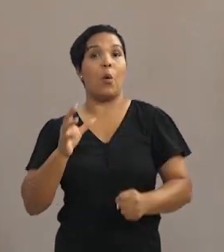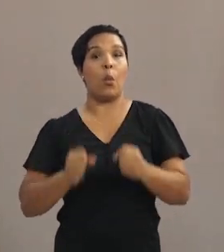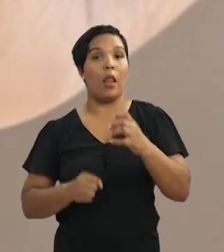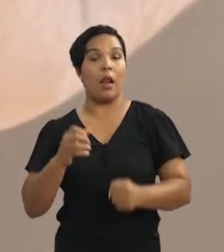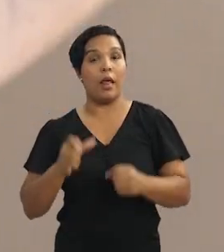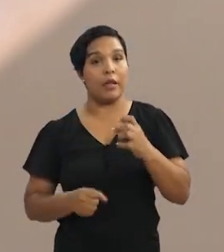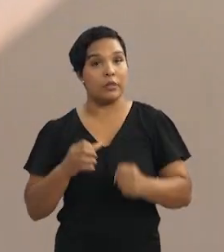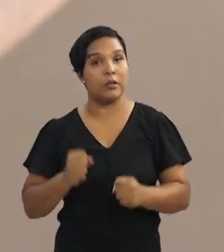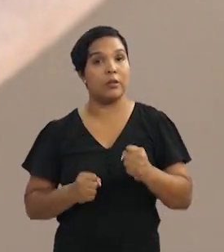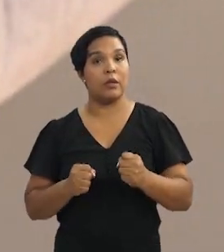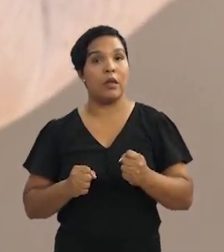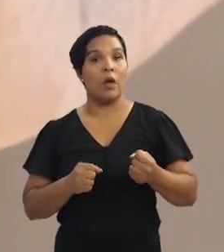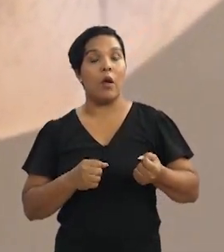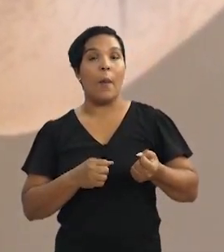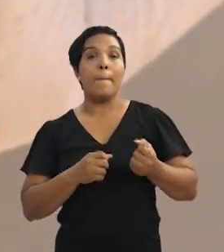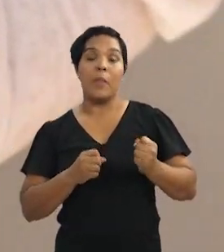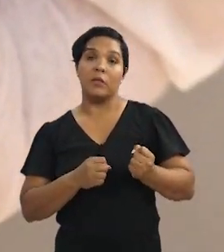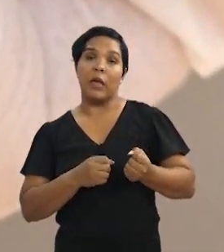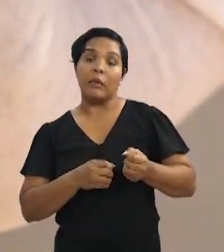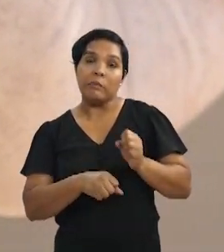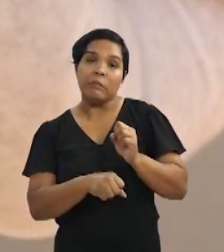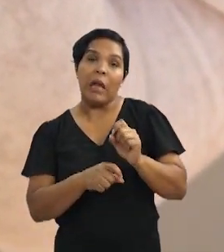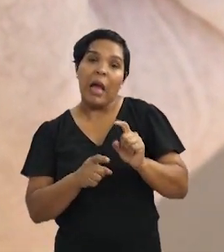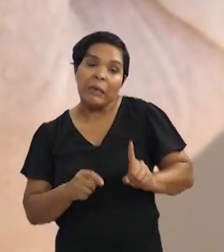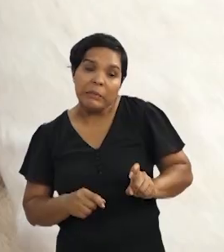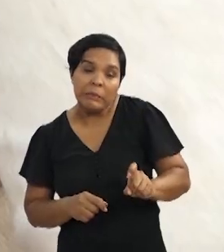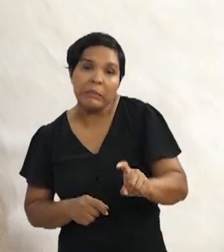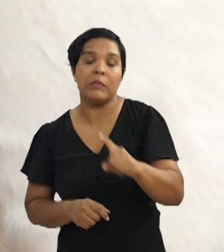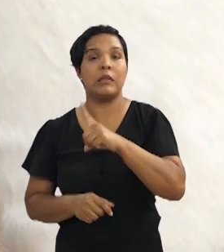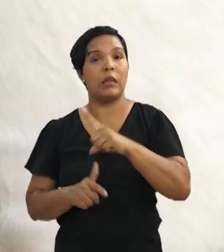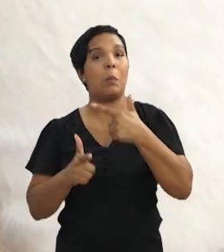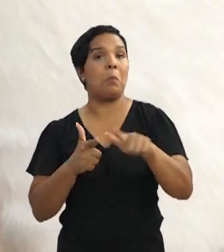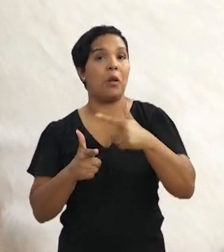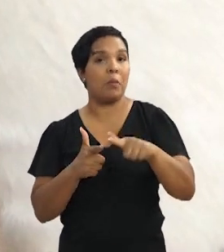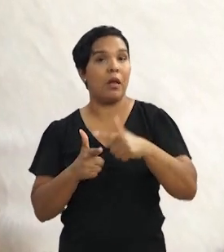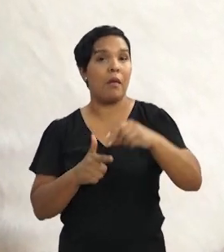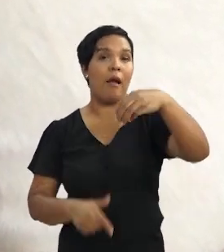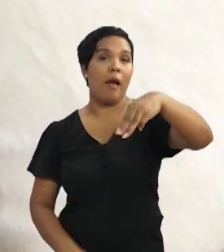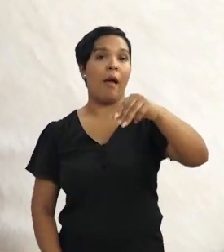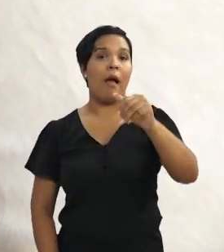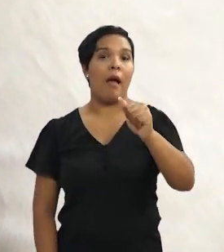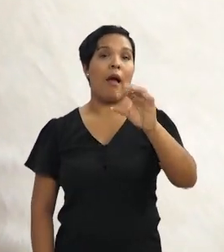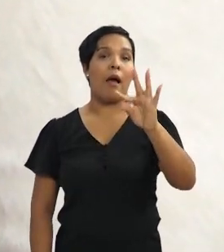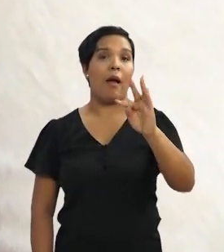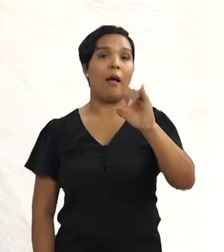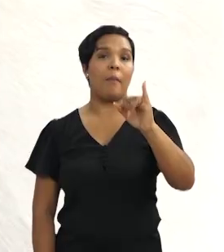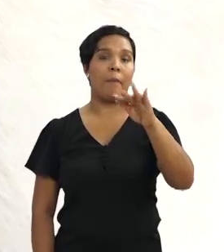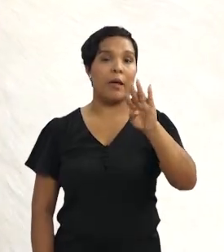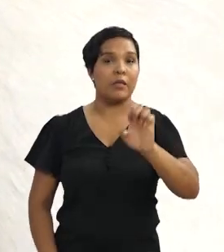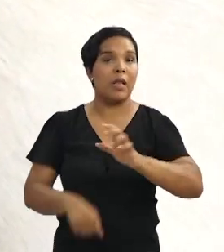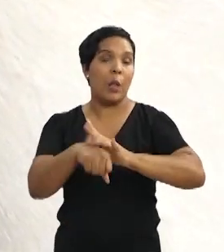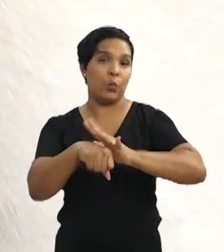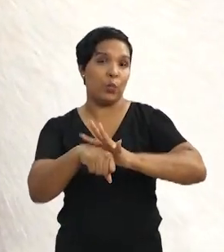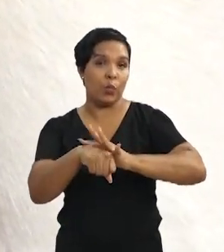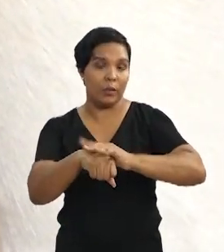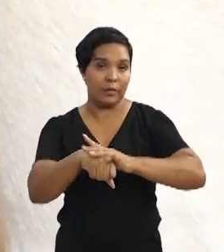do leite, os tetos dos animais ficam expostos a bactérias, que podem causar doenças como a mastite, que é uma